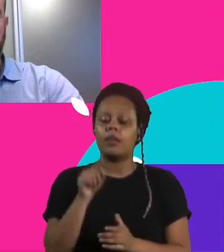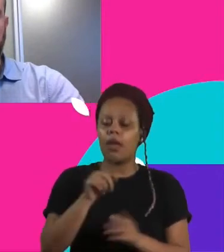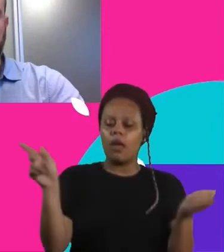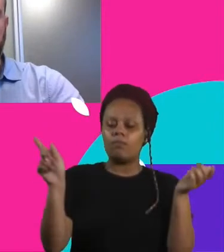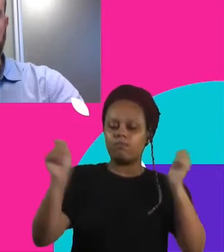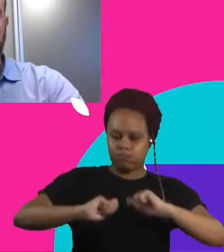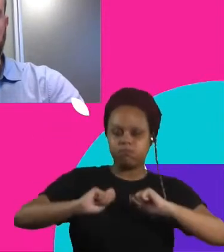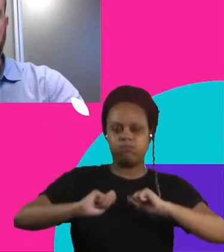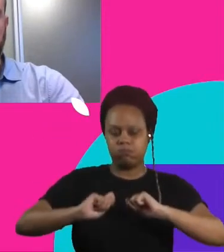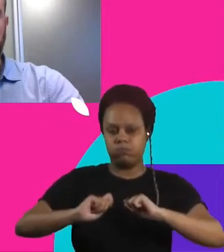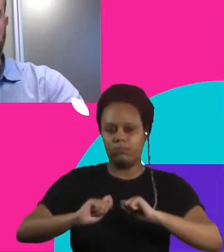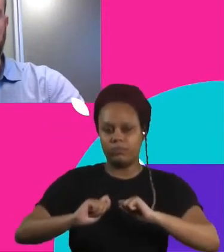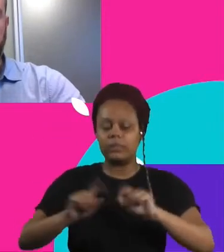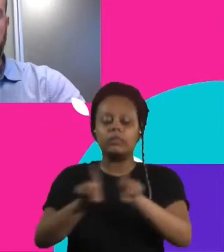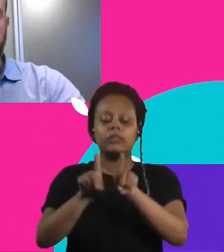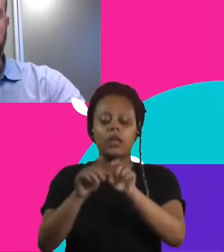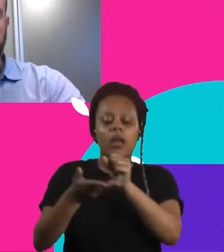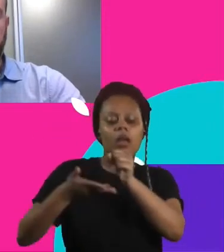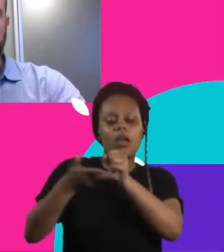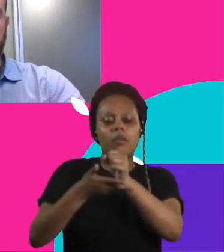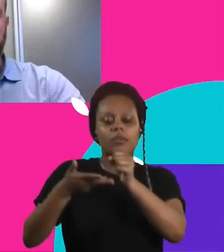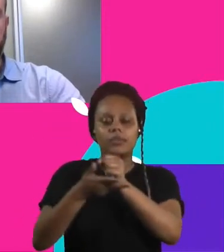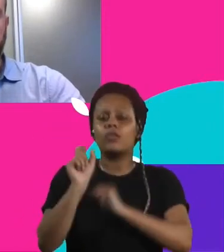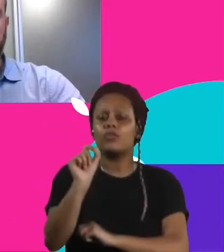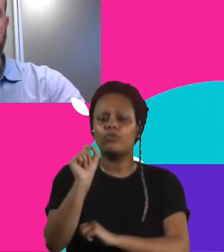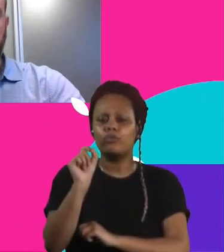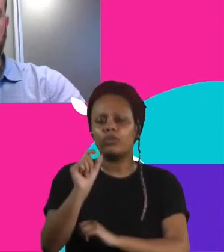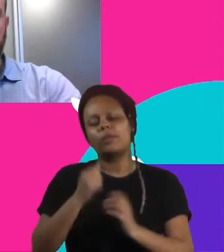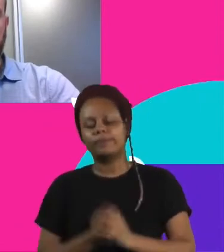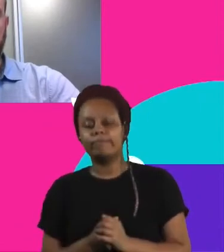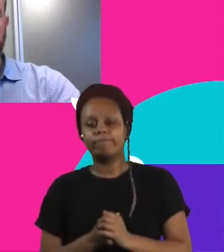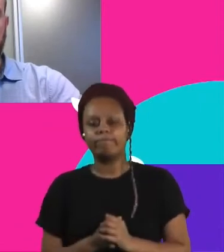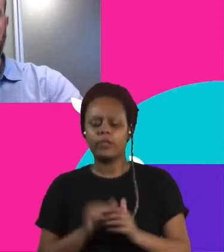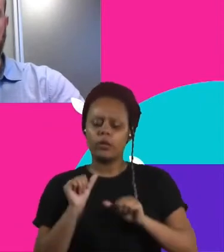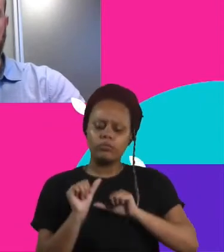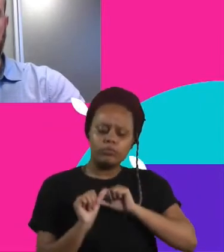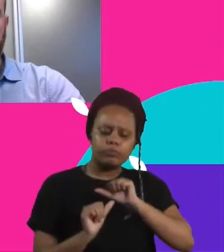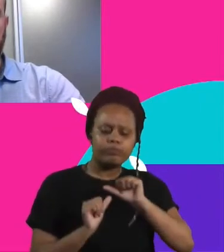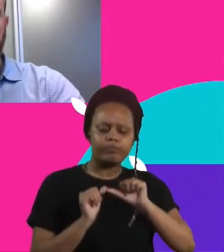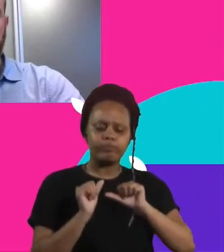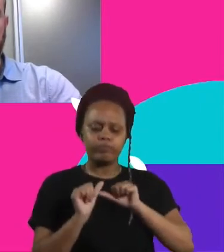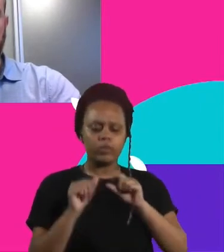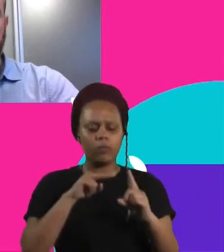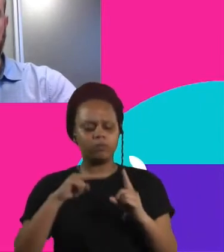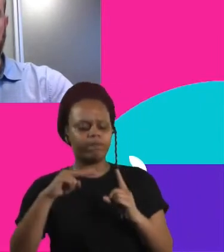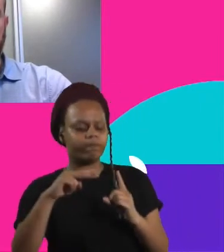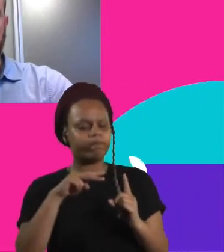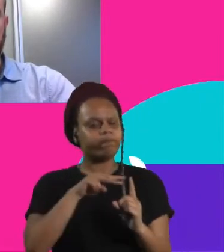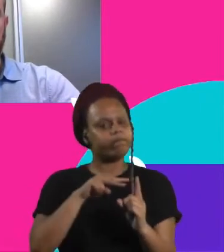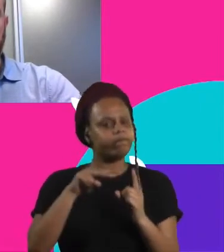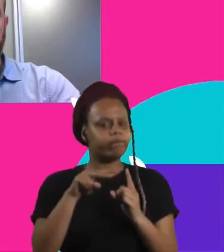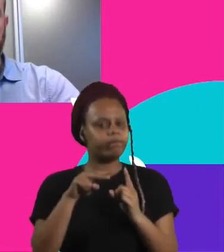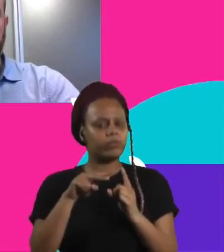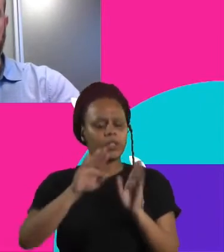capacitação. E ele é muito baseado em microlearning, né? Não é aquela mais... Muda um pouquinho o paradigma. Você deixa de fazer um